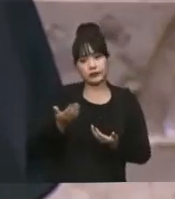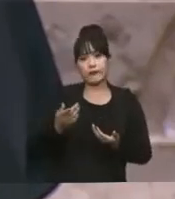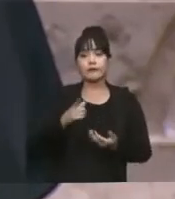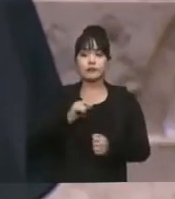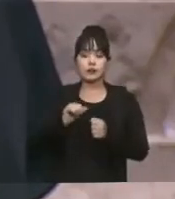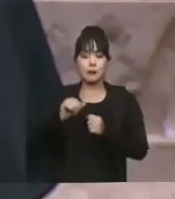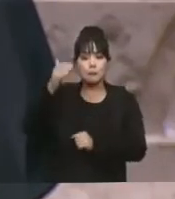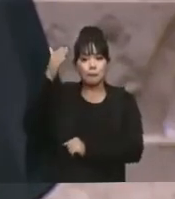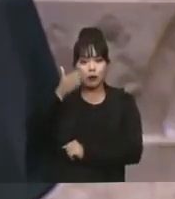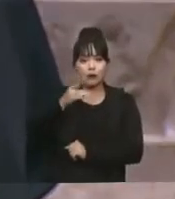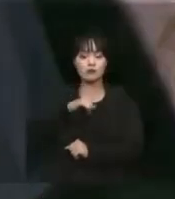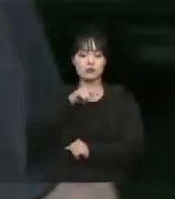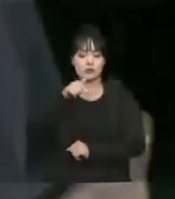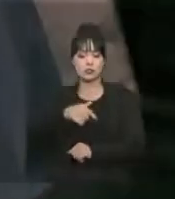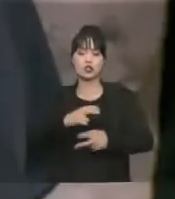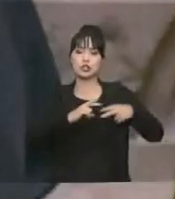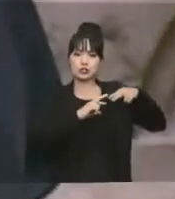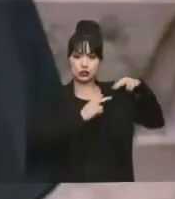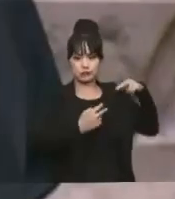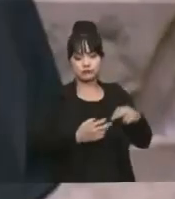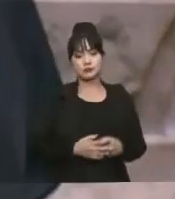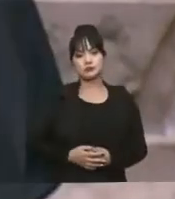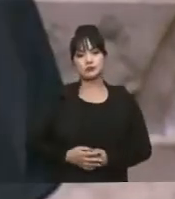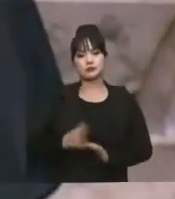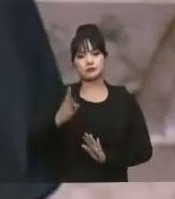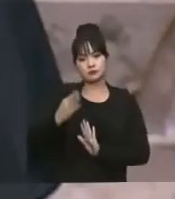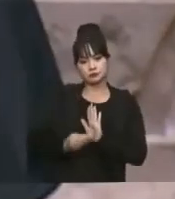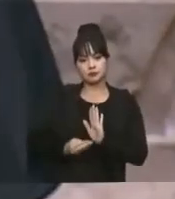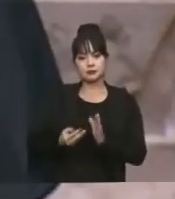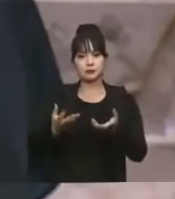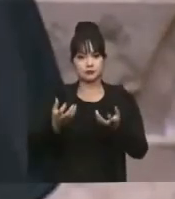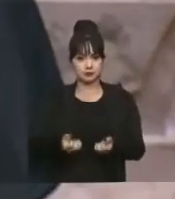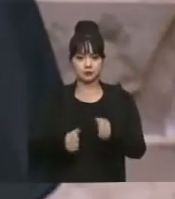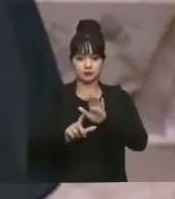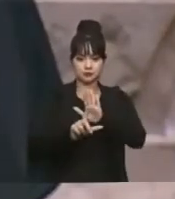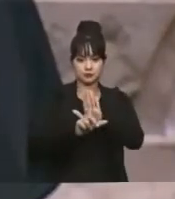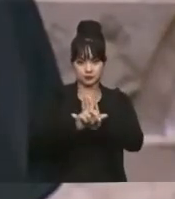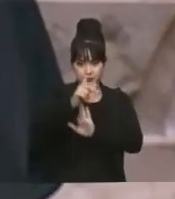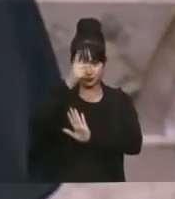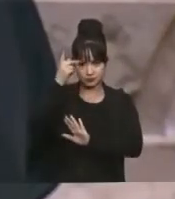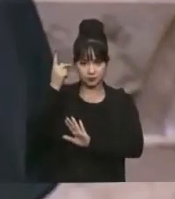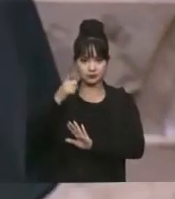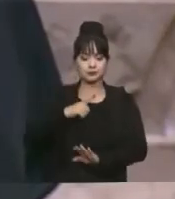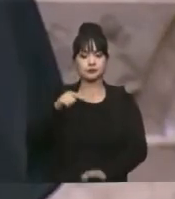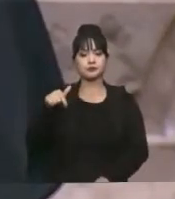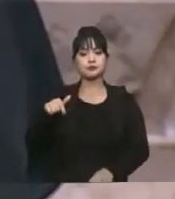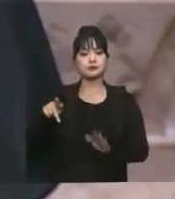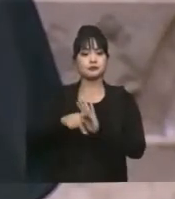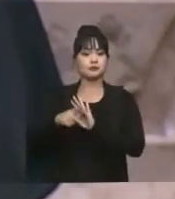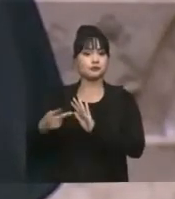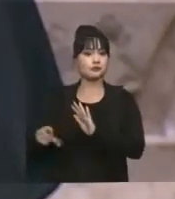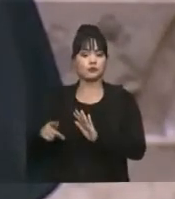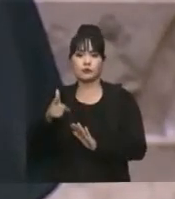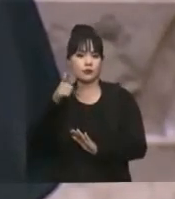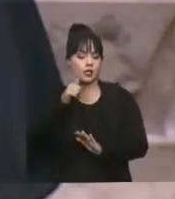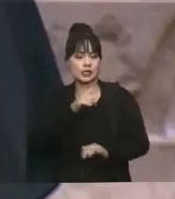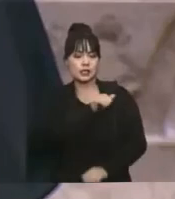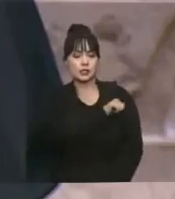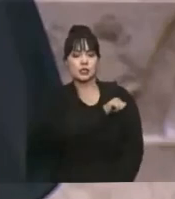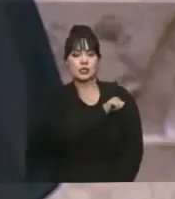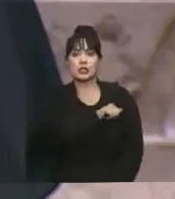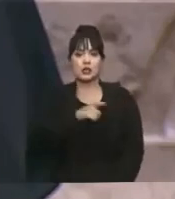Com todas as vênias, a metodologia adotada pelo legislador fluminense não alcança a finalidade